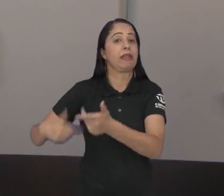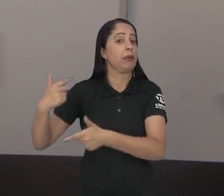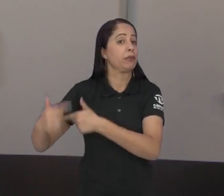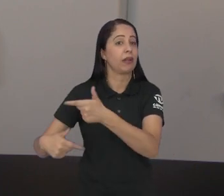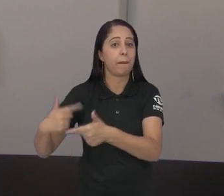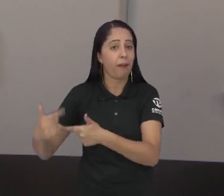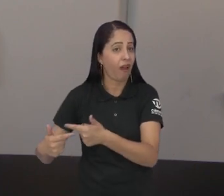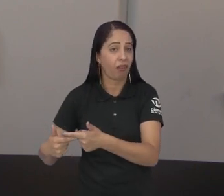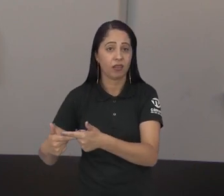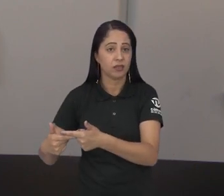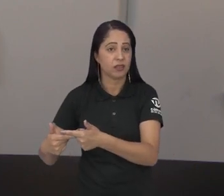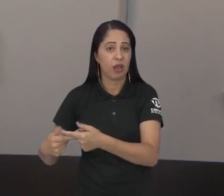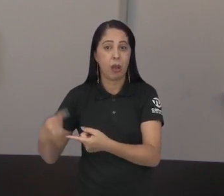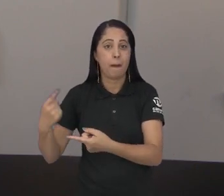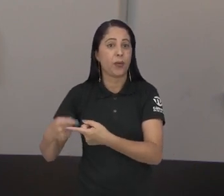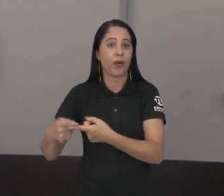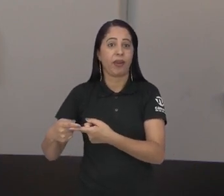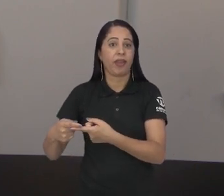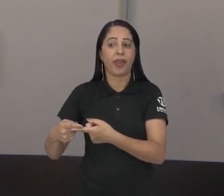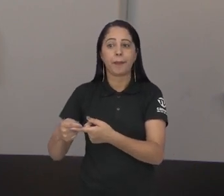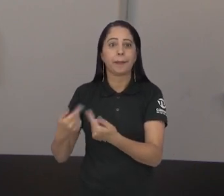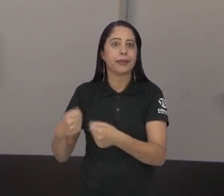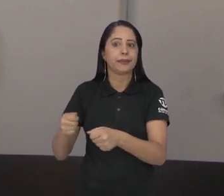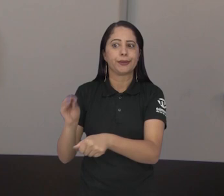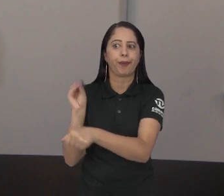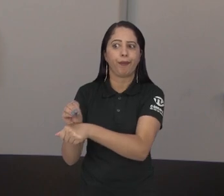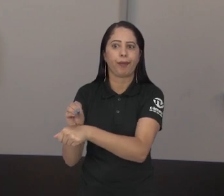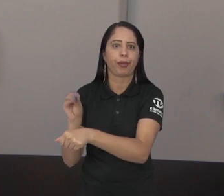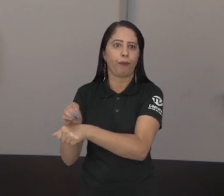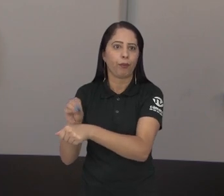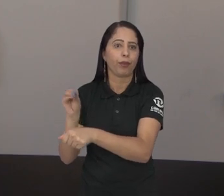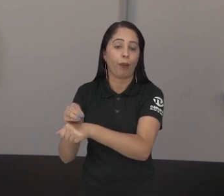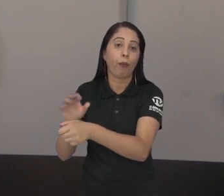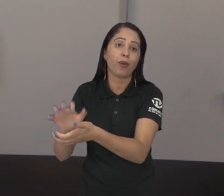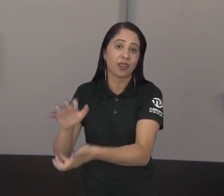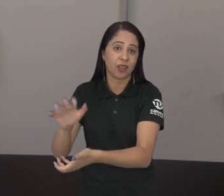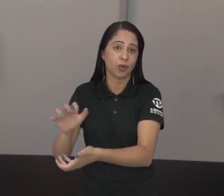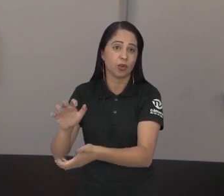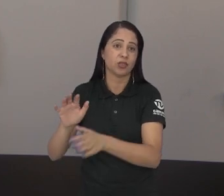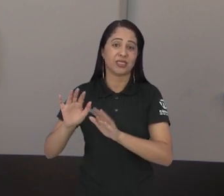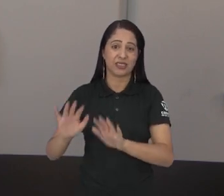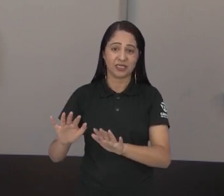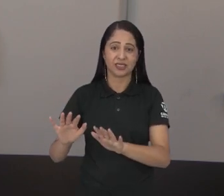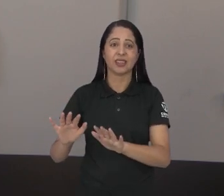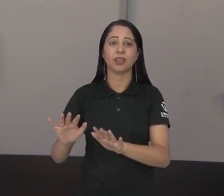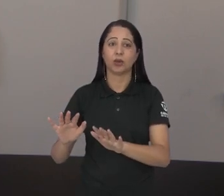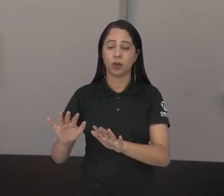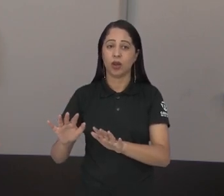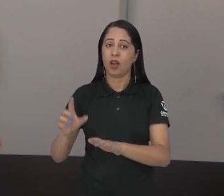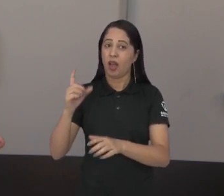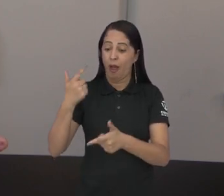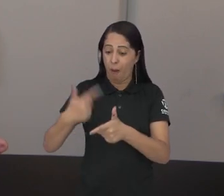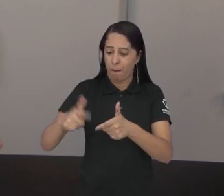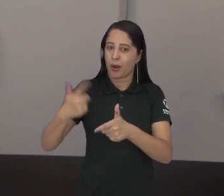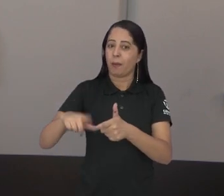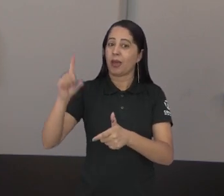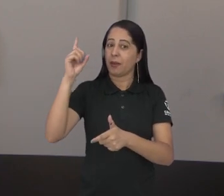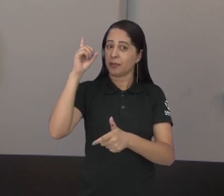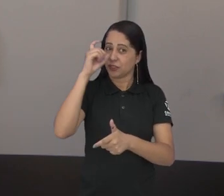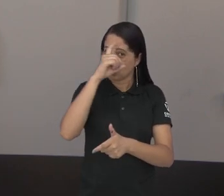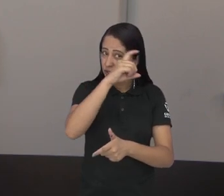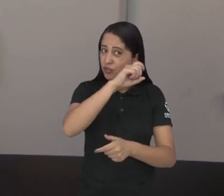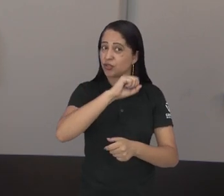de perder emprego de não ter como dar assistência que necessitam então fica uma casa